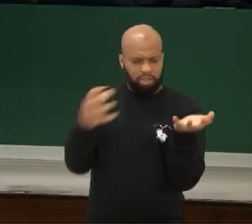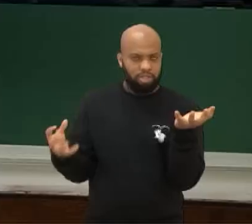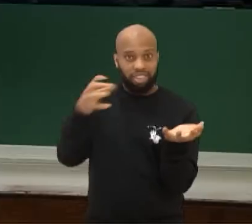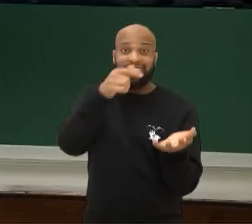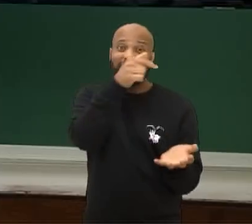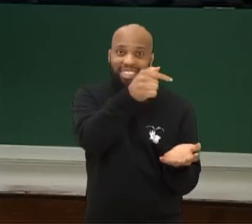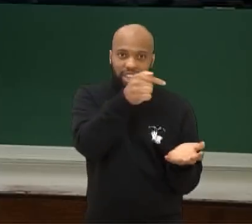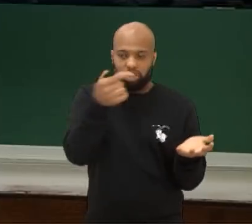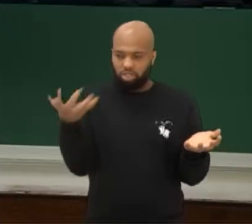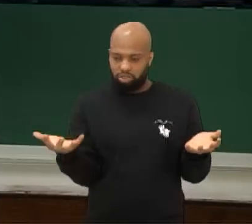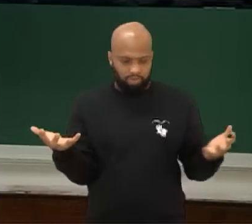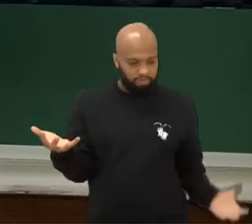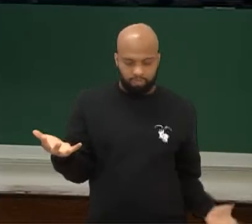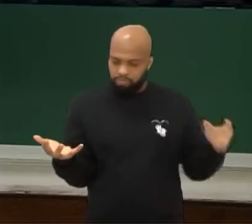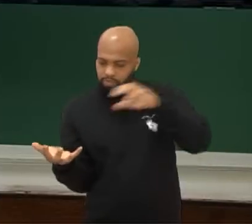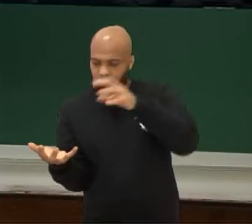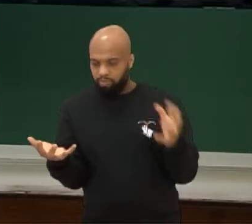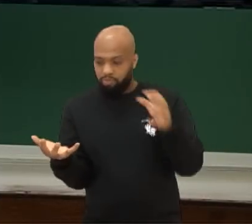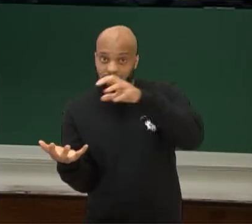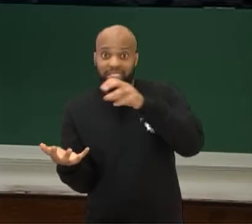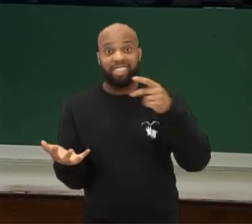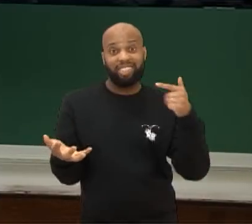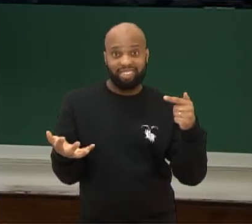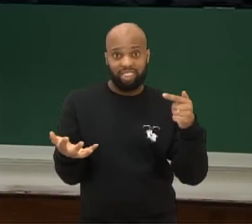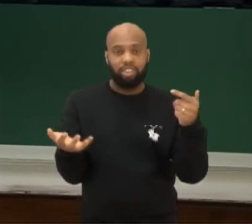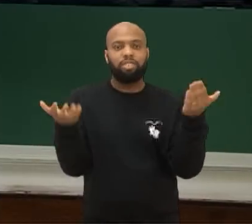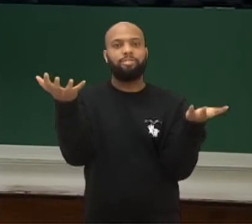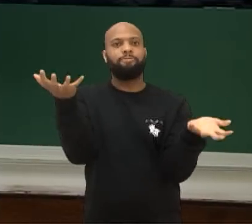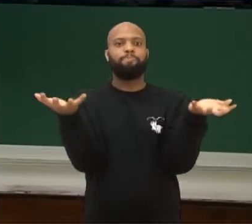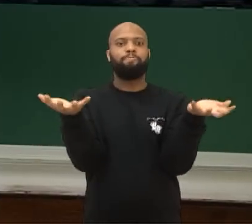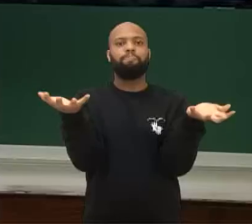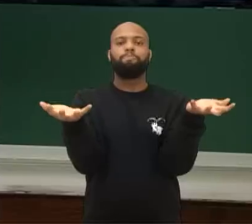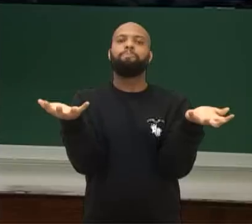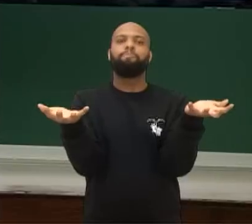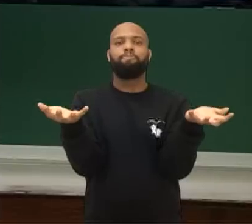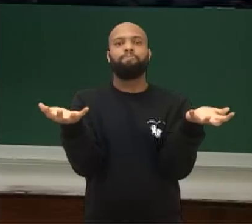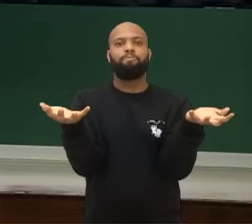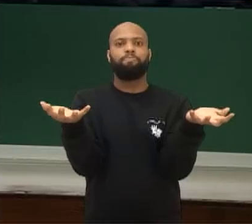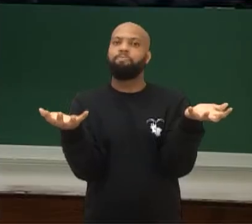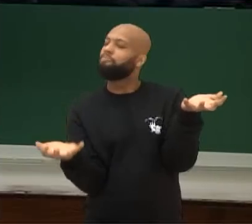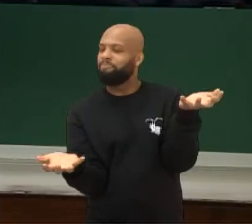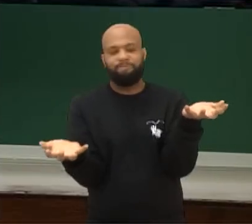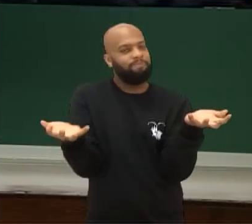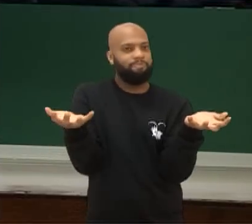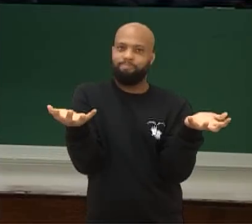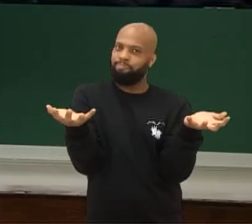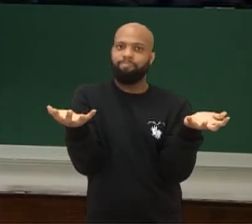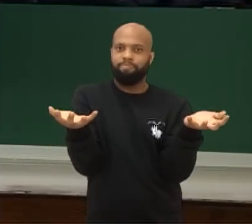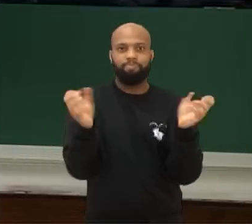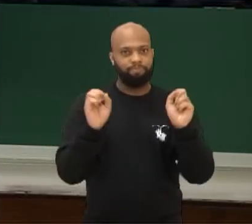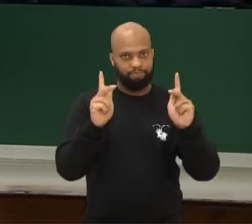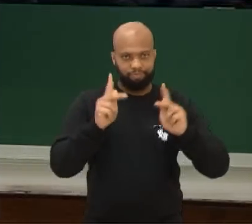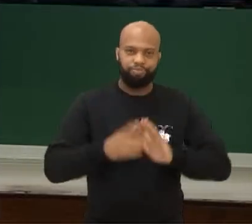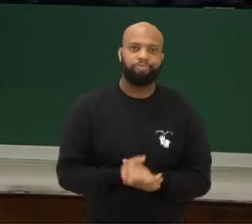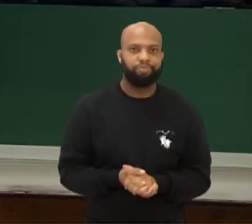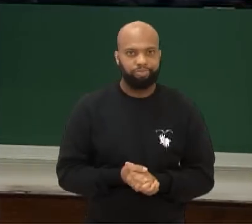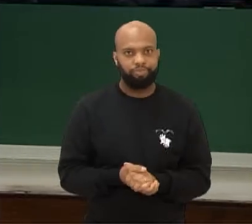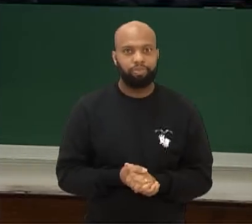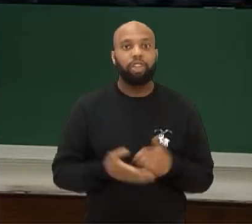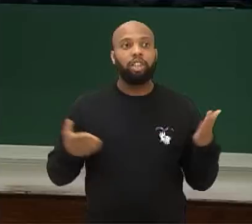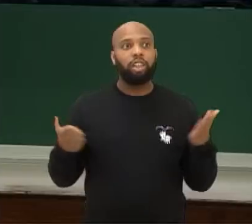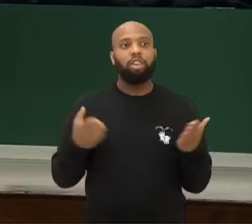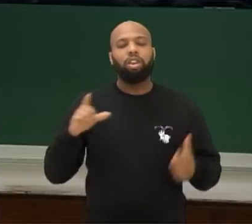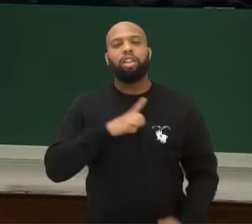a igualdade na equação, ou seja, manter a igualdade na balança, ok? E o